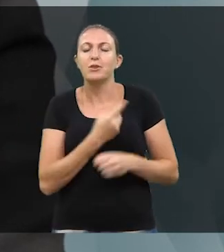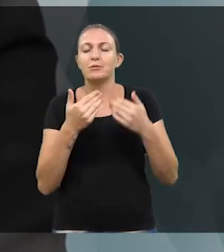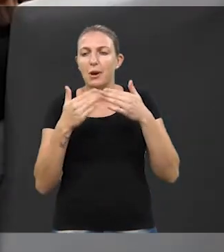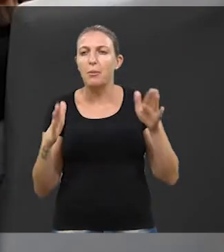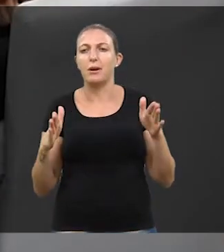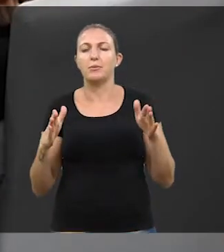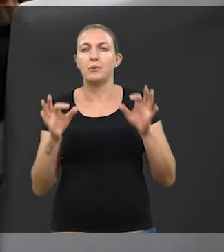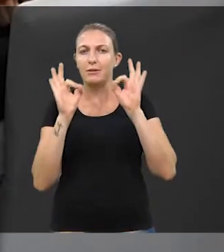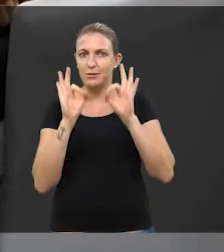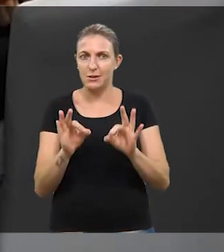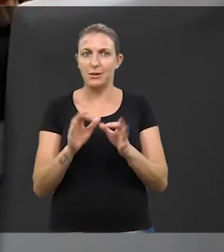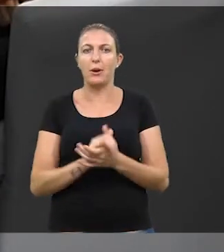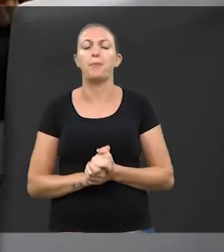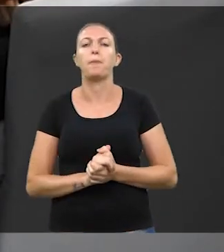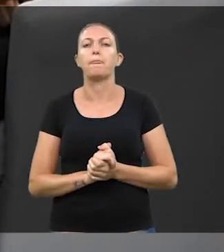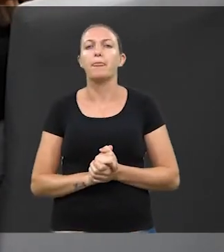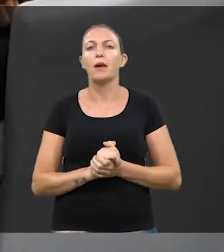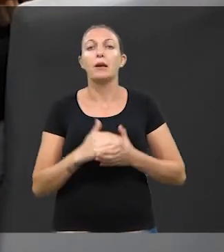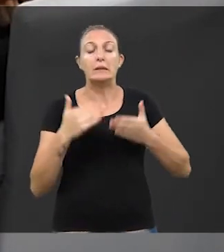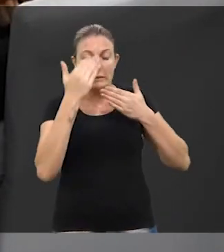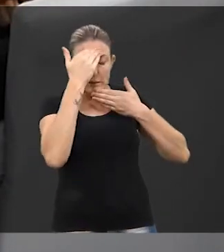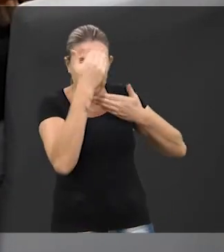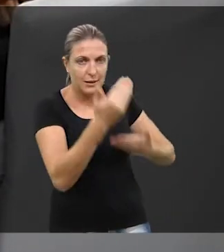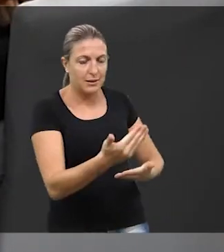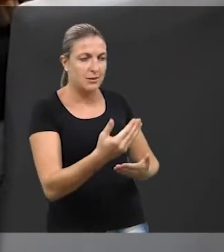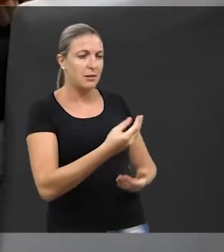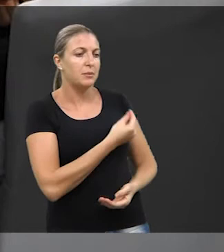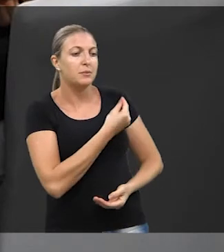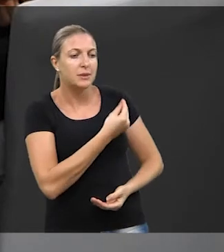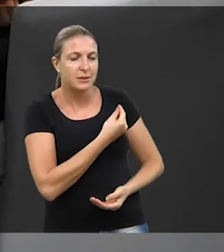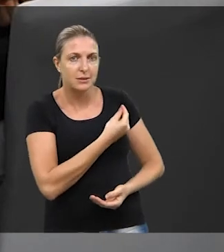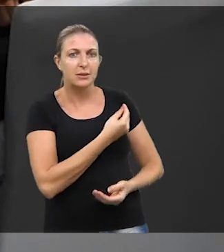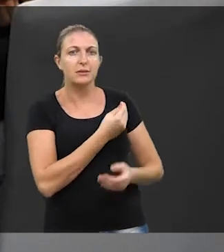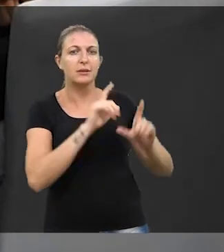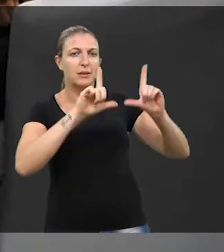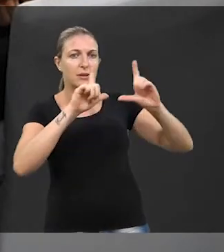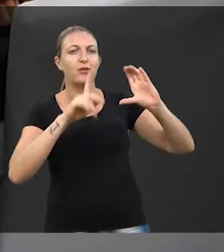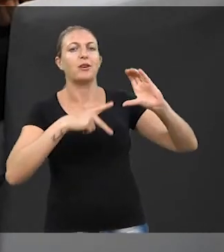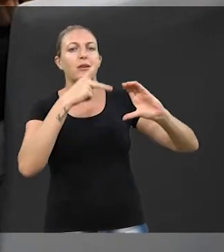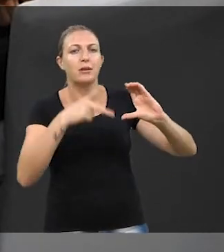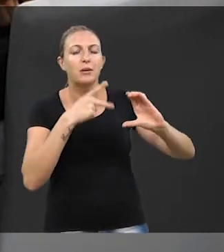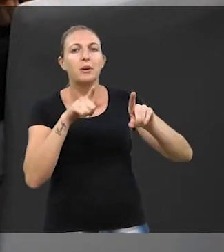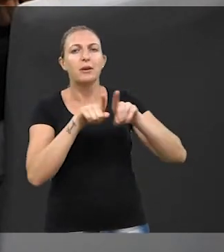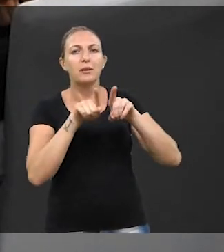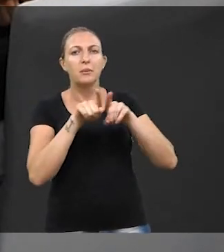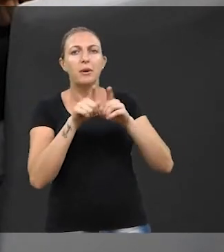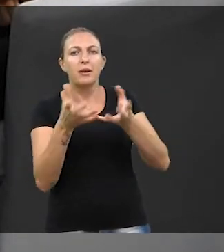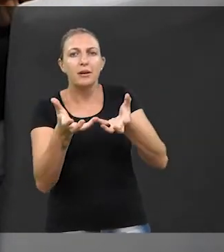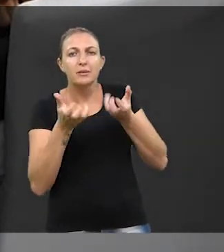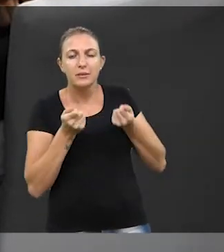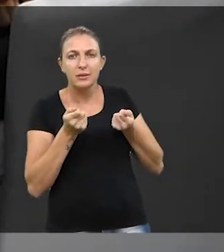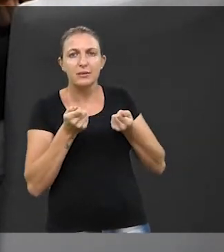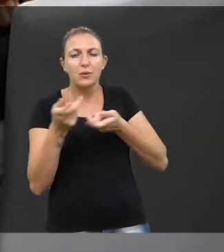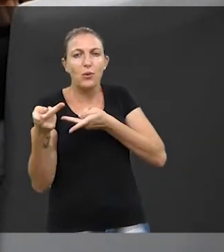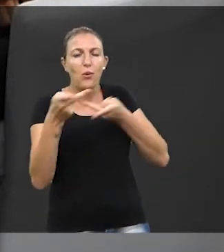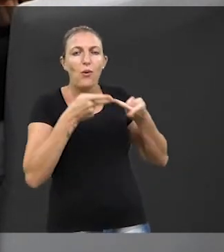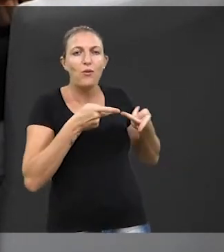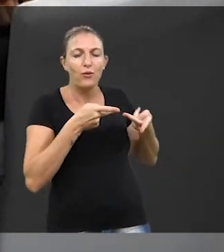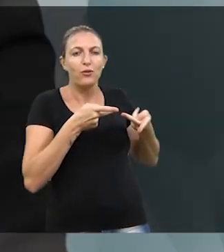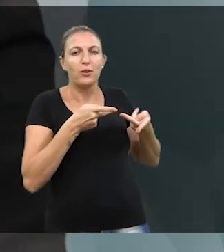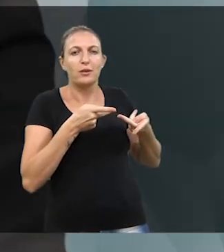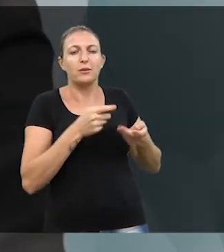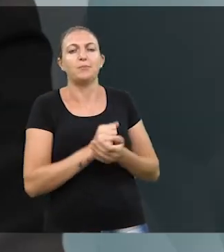quem sabe nós gostaríamos de agradecer a sua presença aqui na tv câmera por ter aceito esse convite aquino prestando contas com os